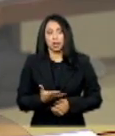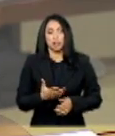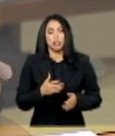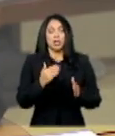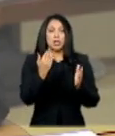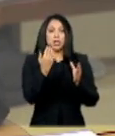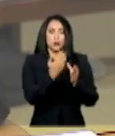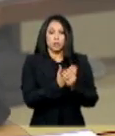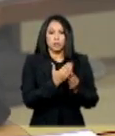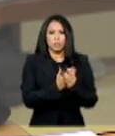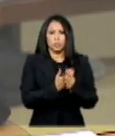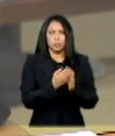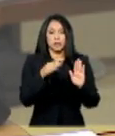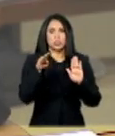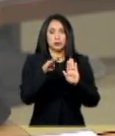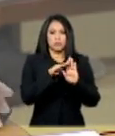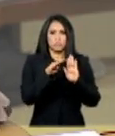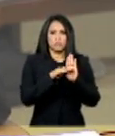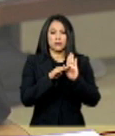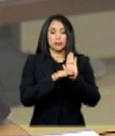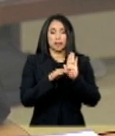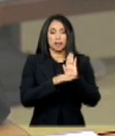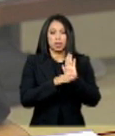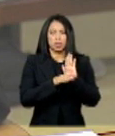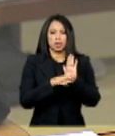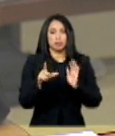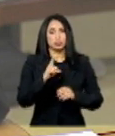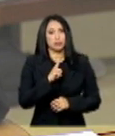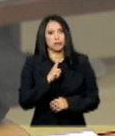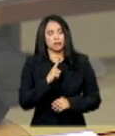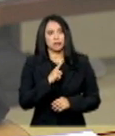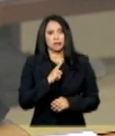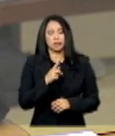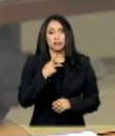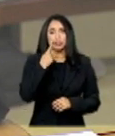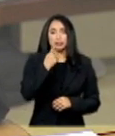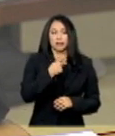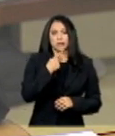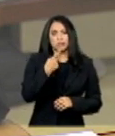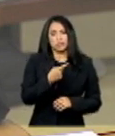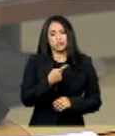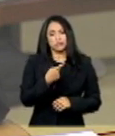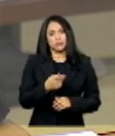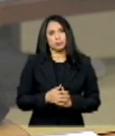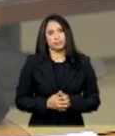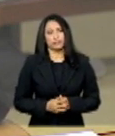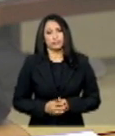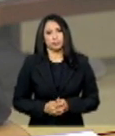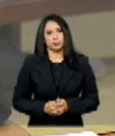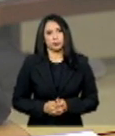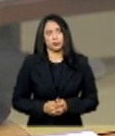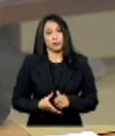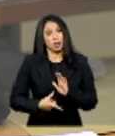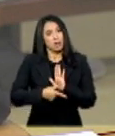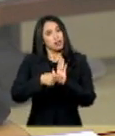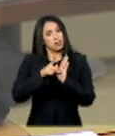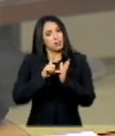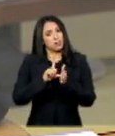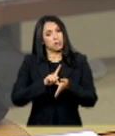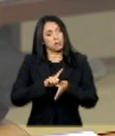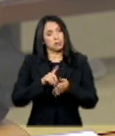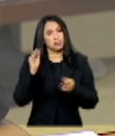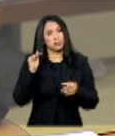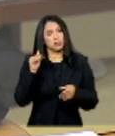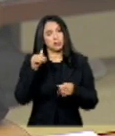que foi apregoado havendo sustentação oral e até anterior à votação